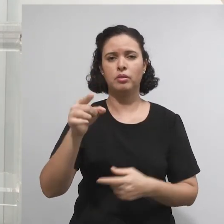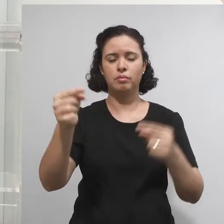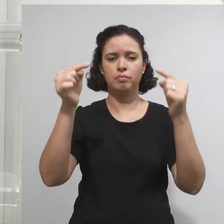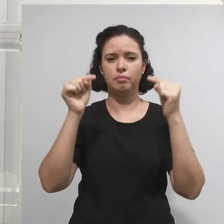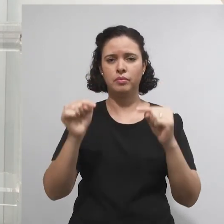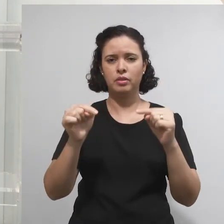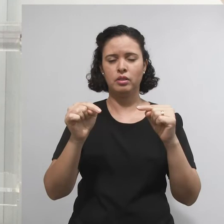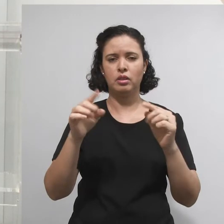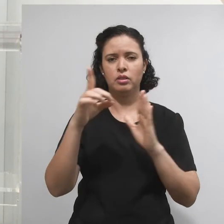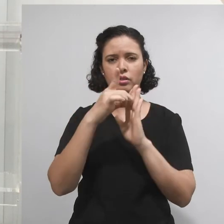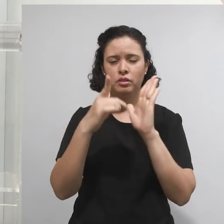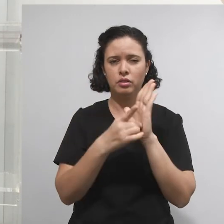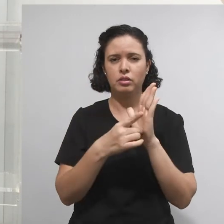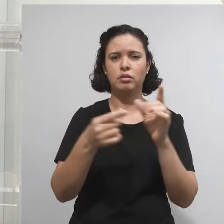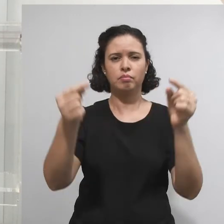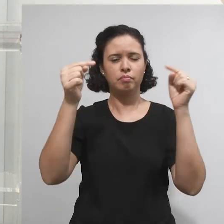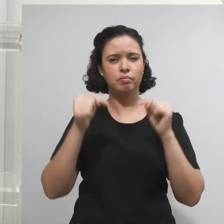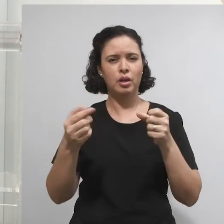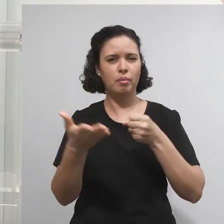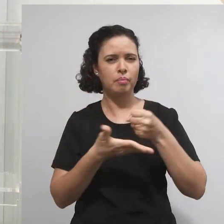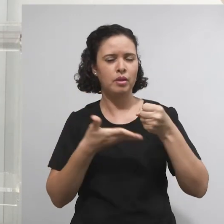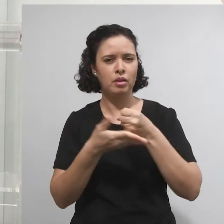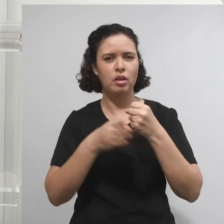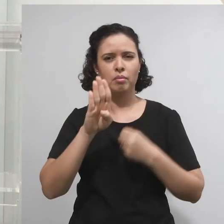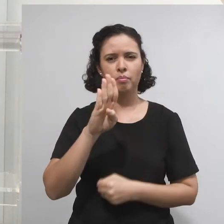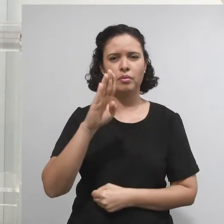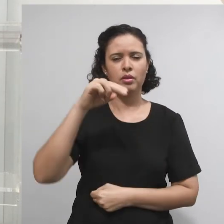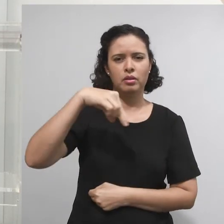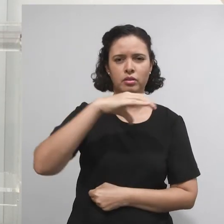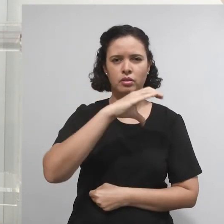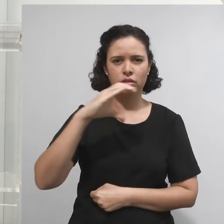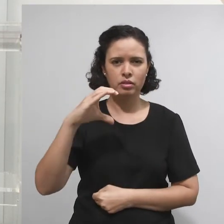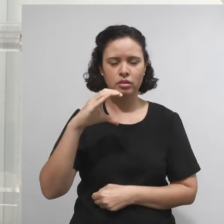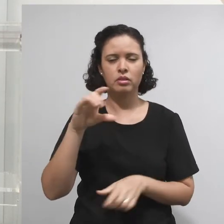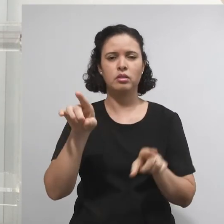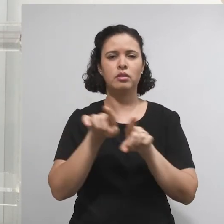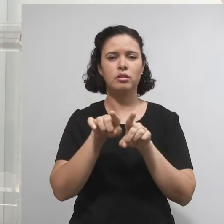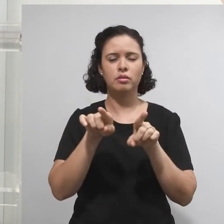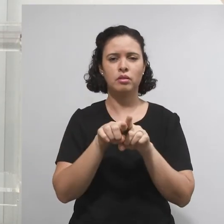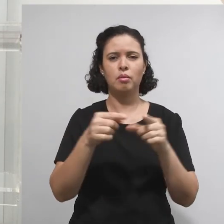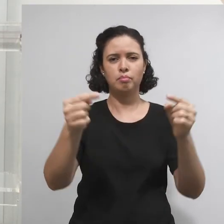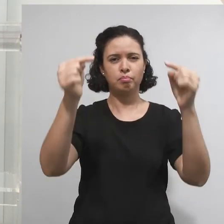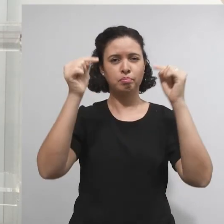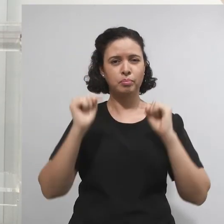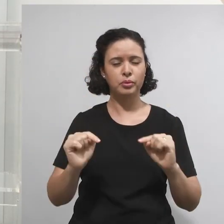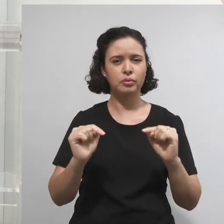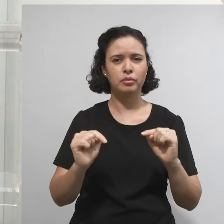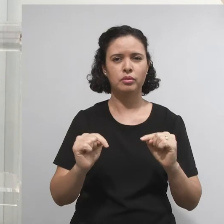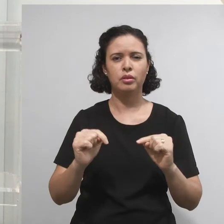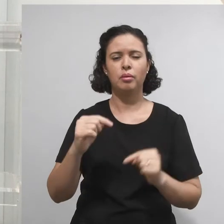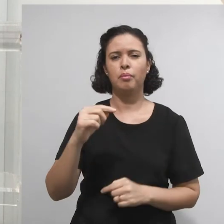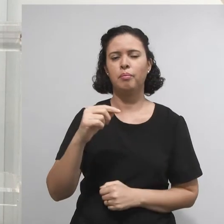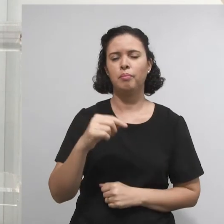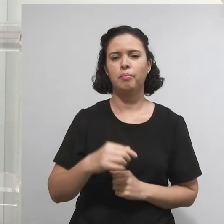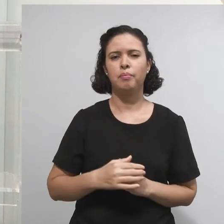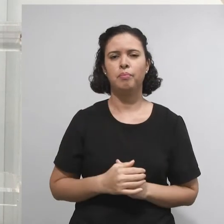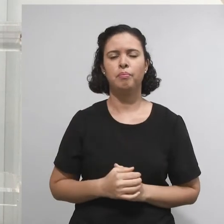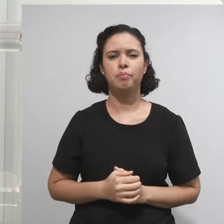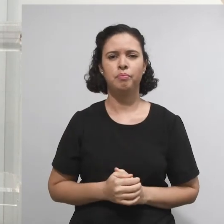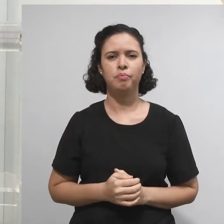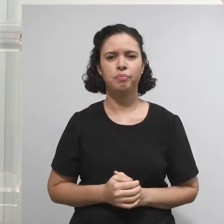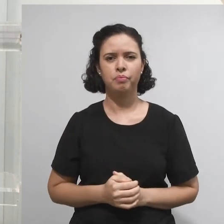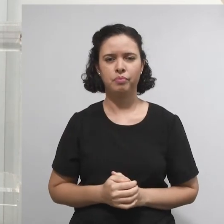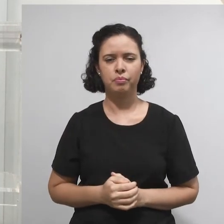as diretrizes, depois você tem a base, a BNCC, depois você tem o projeto,